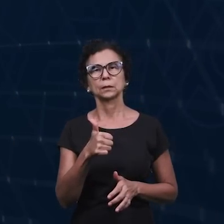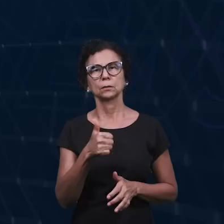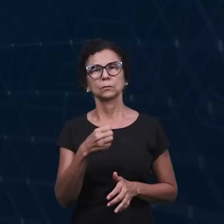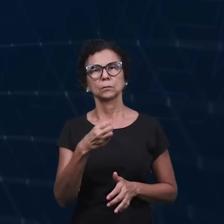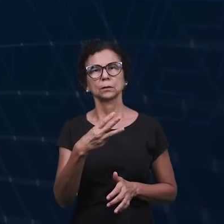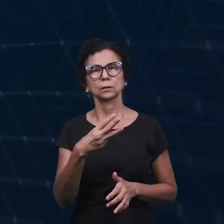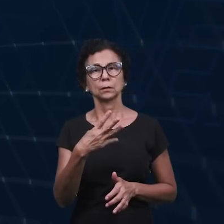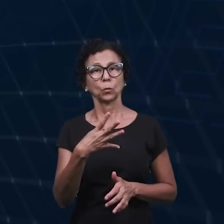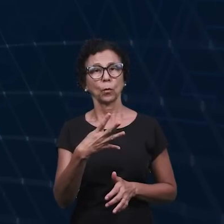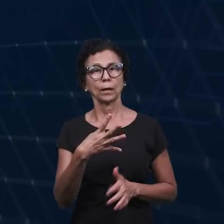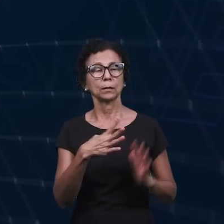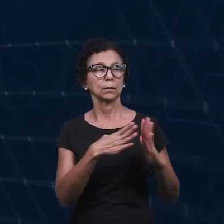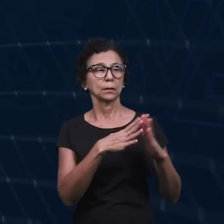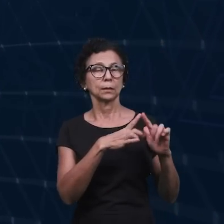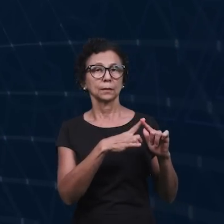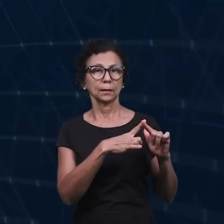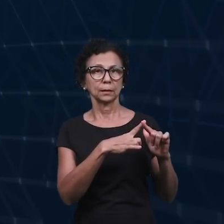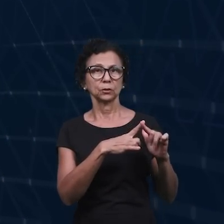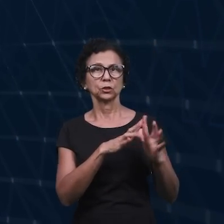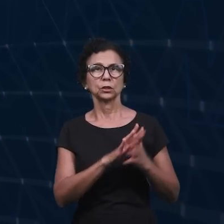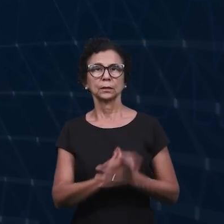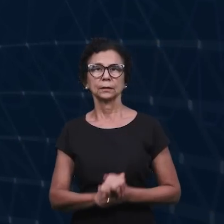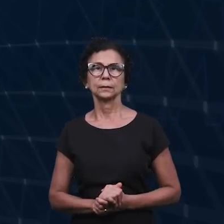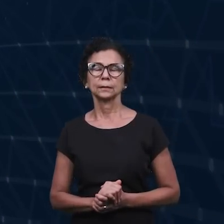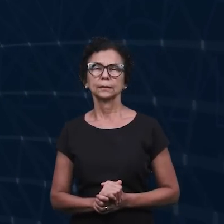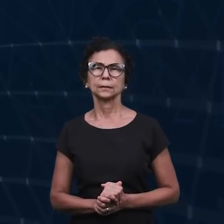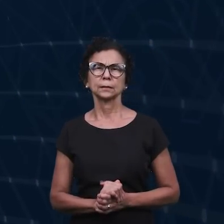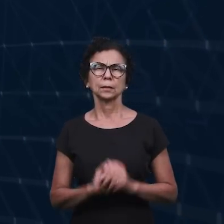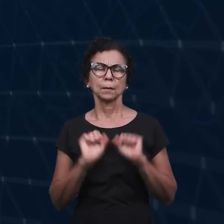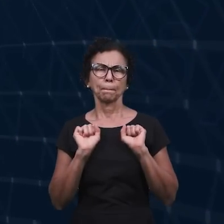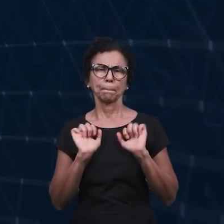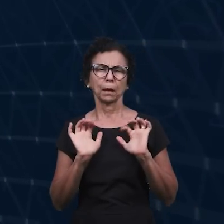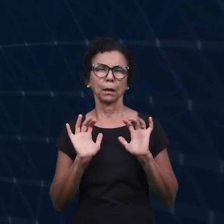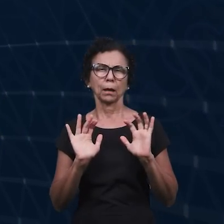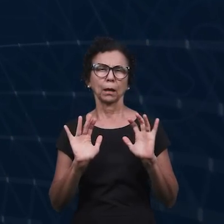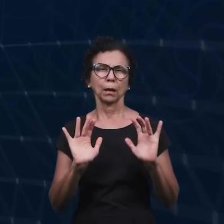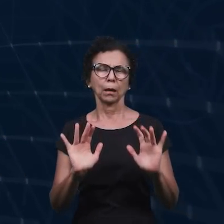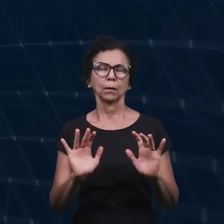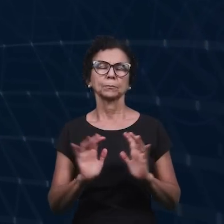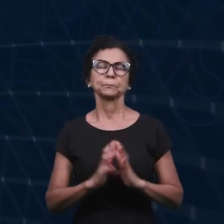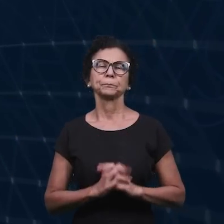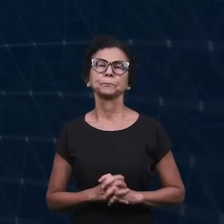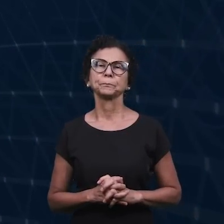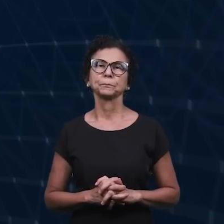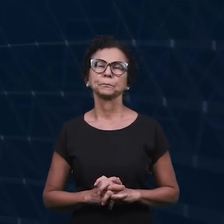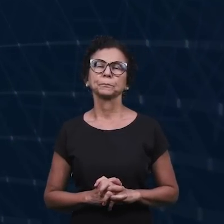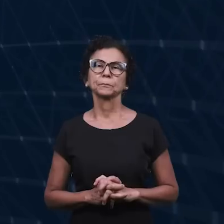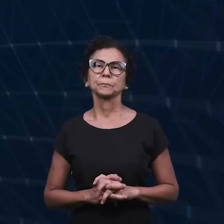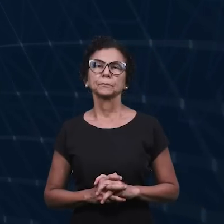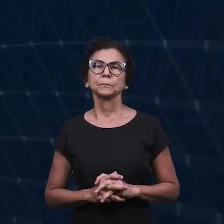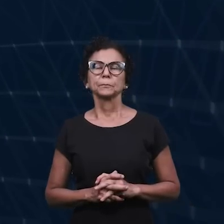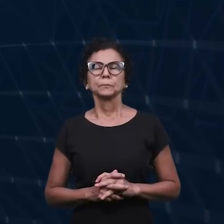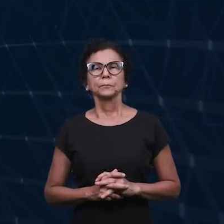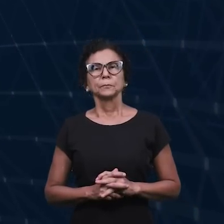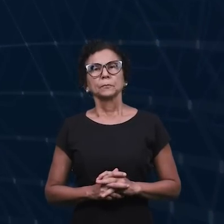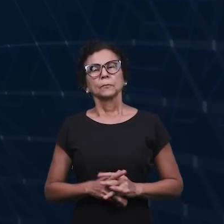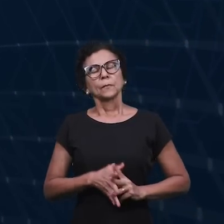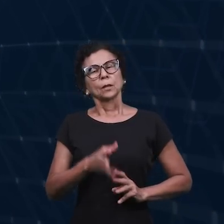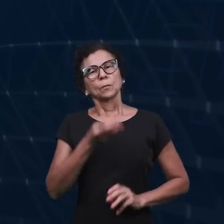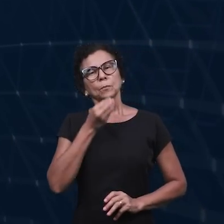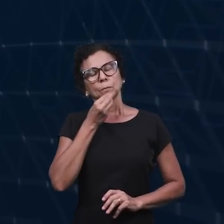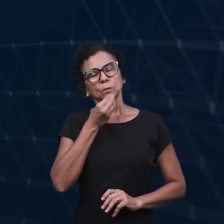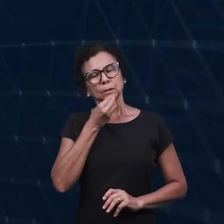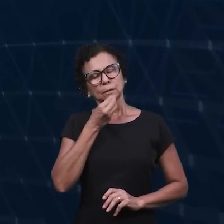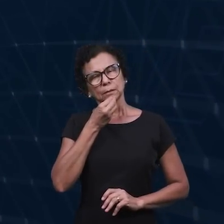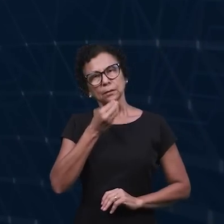134 igrejas, né, com milhares de integrantes, onde tivemos a oportunidade